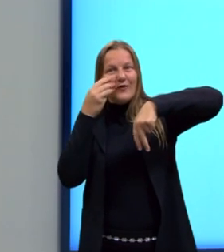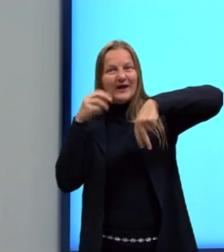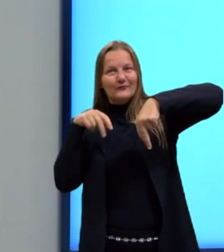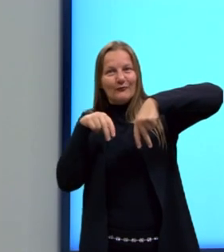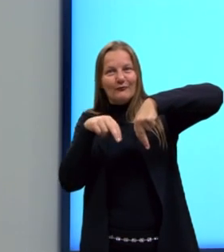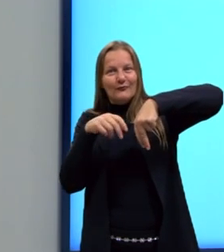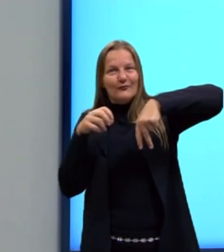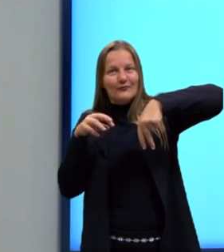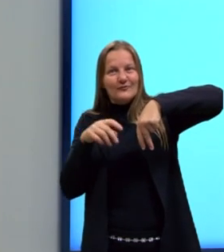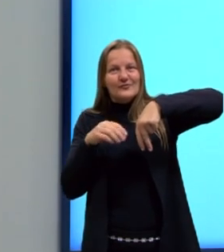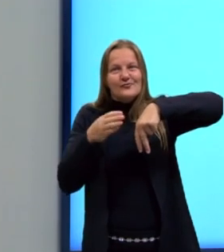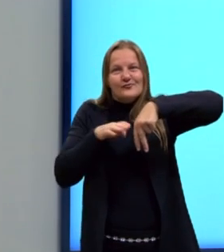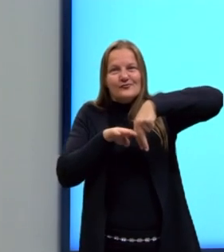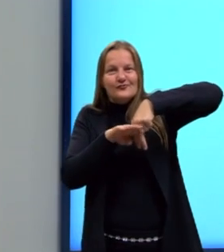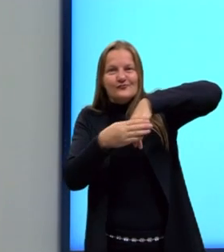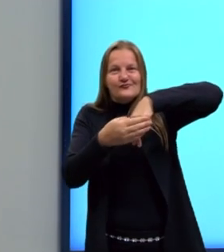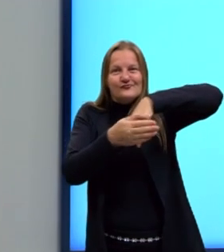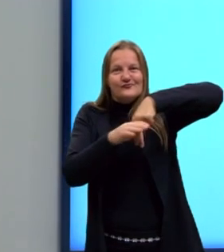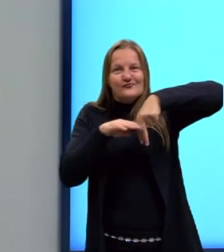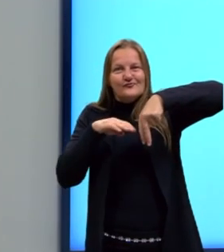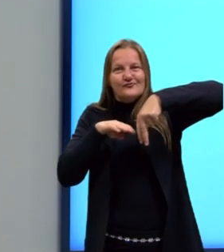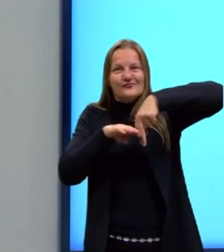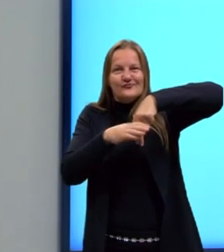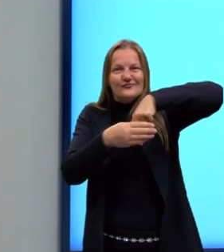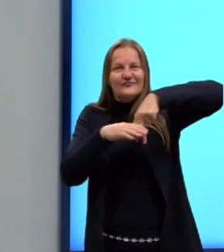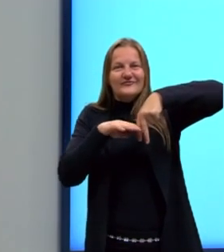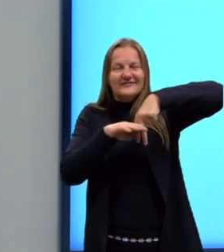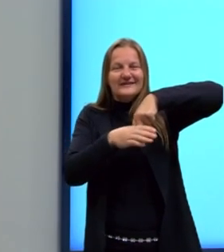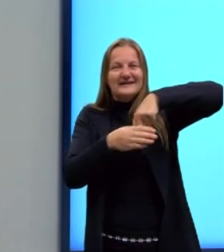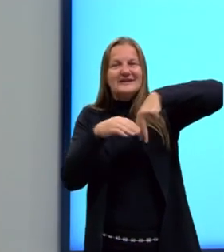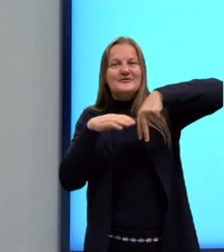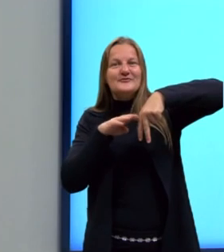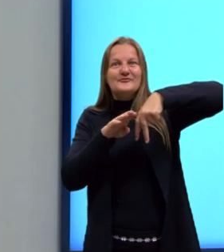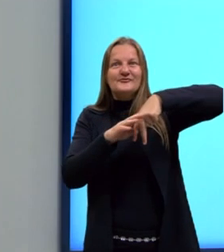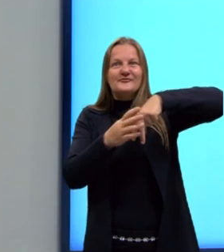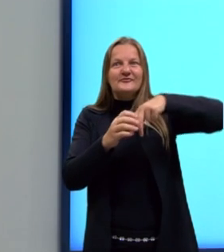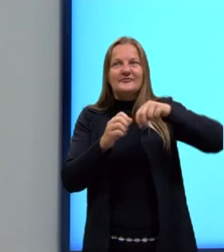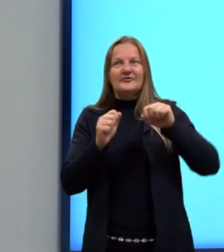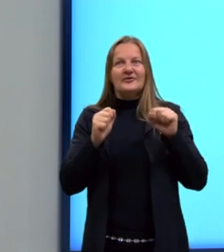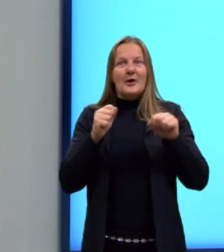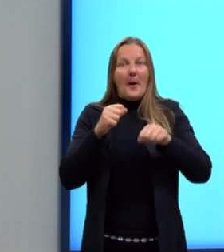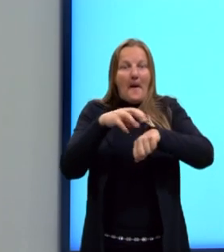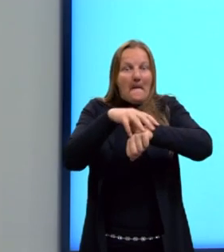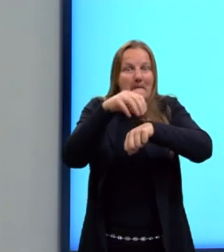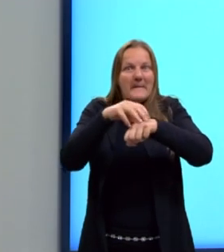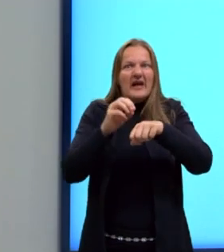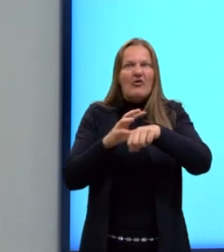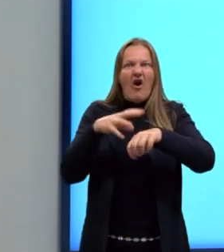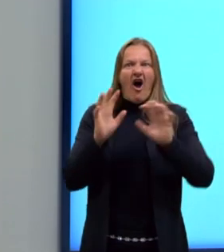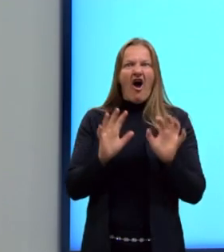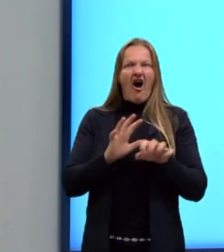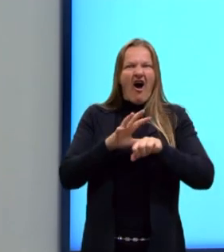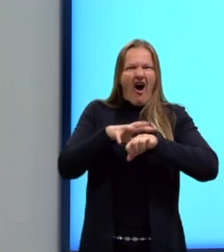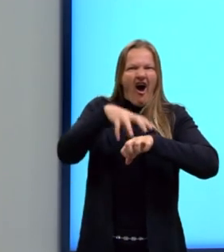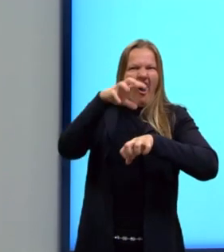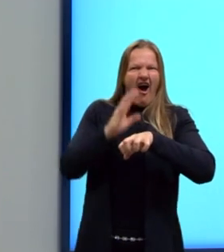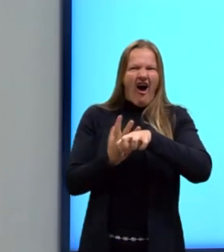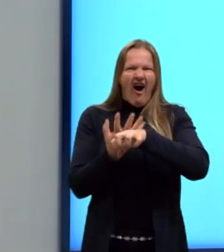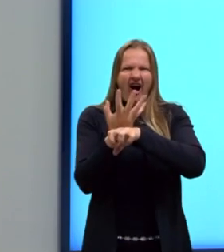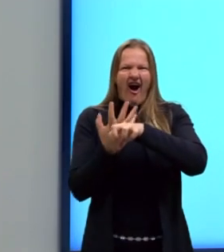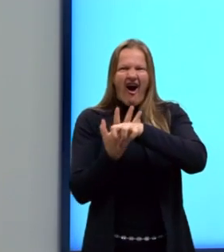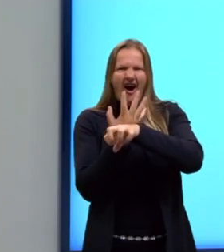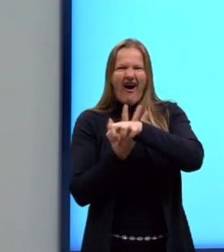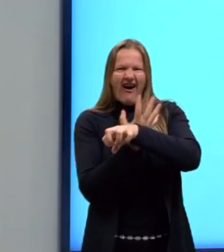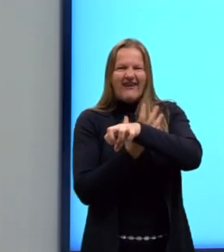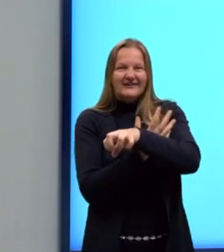acaba se esfregando aqui né nos pés e depois ele sai né andando com os pelos todos arrepiados né E